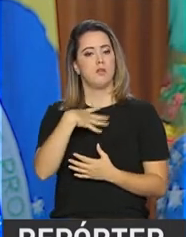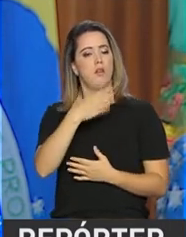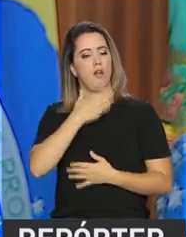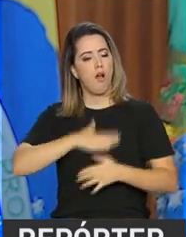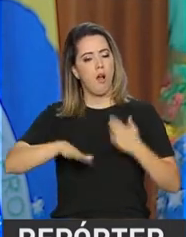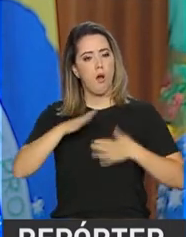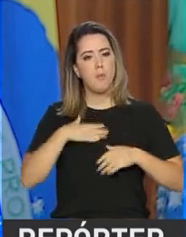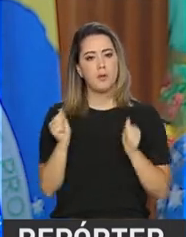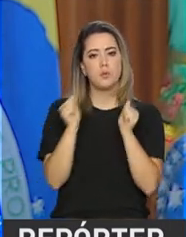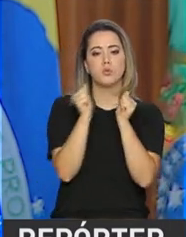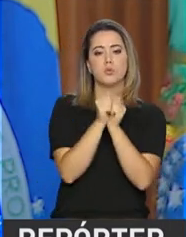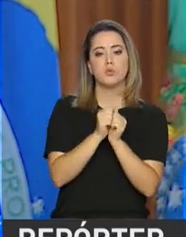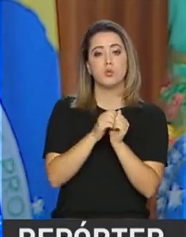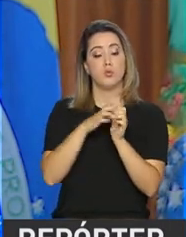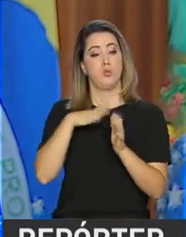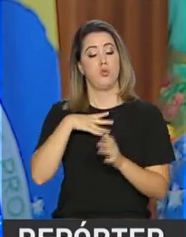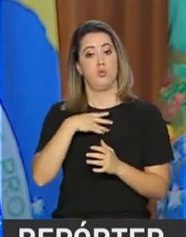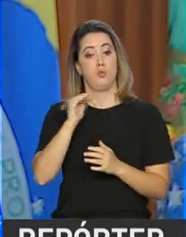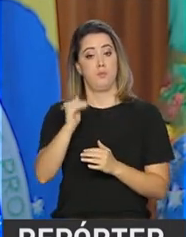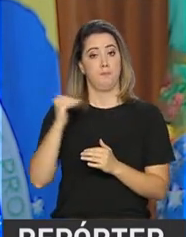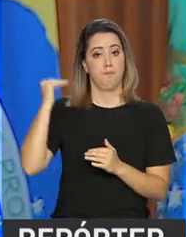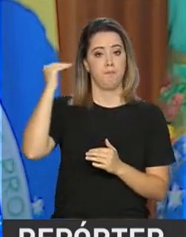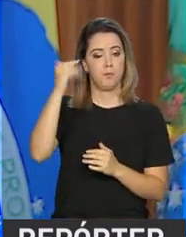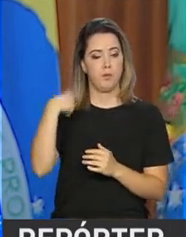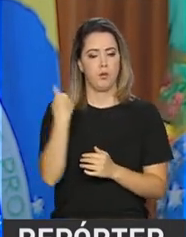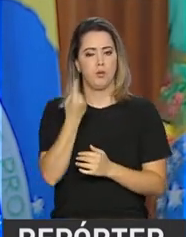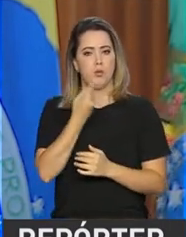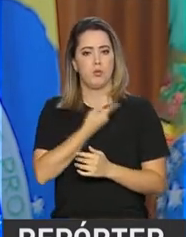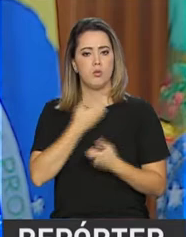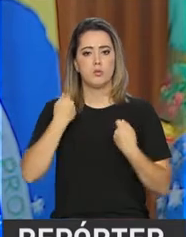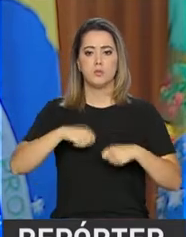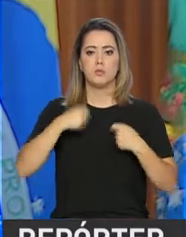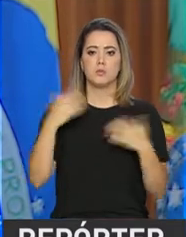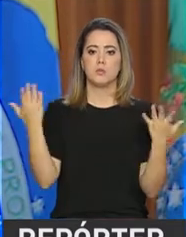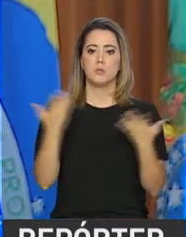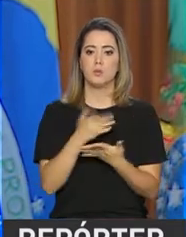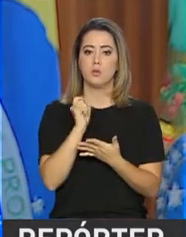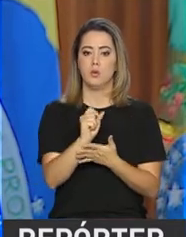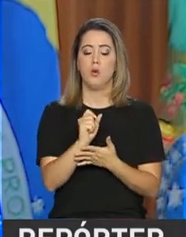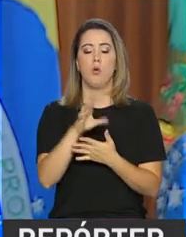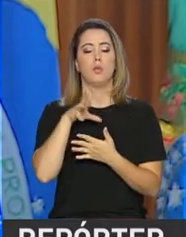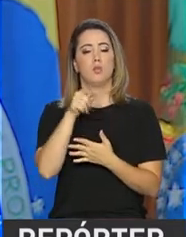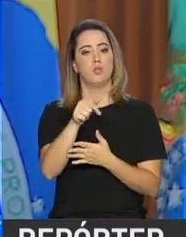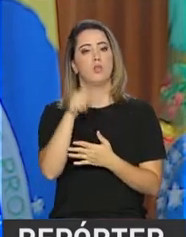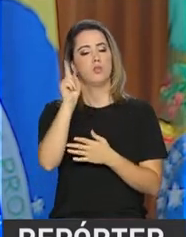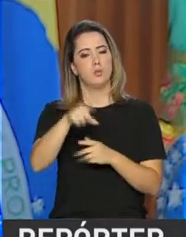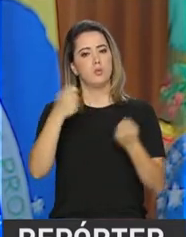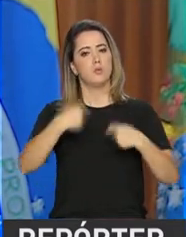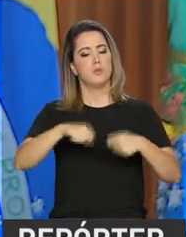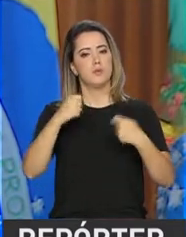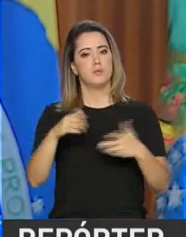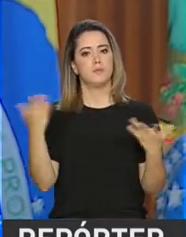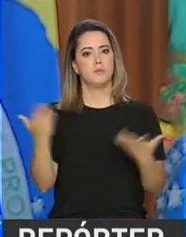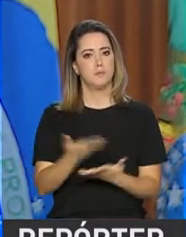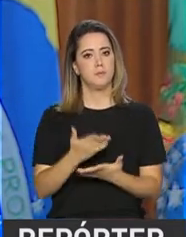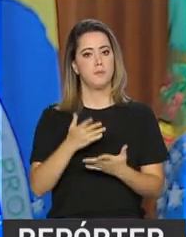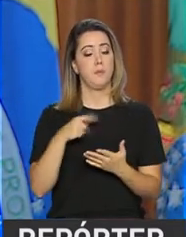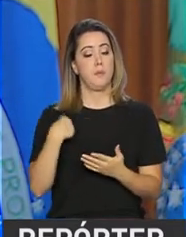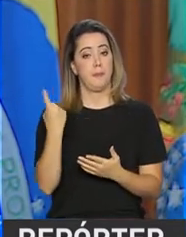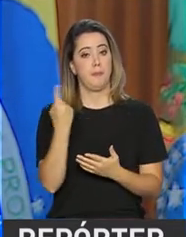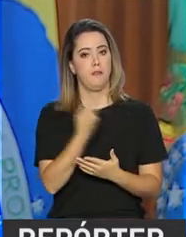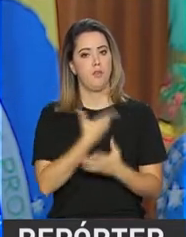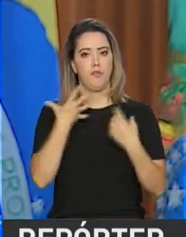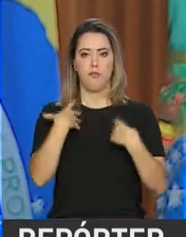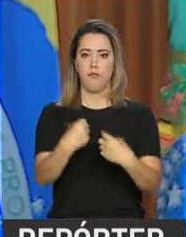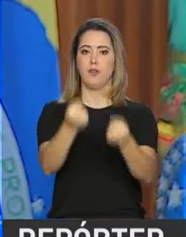combina com maturidade é tudo que o momento pede é tudo o que o país precisa mas